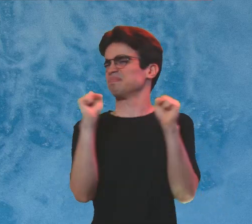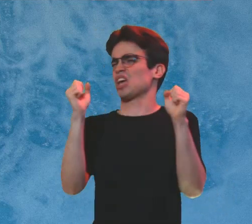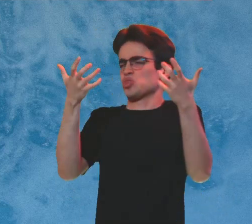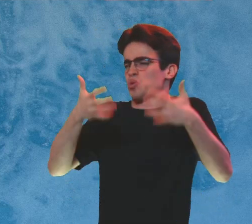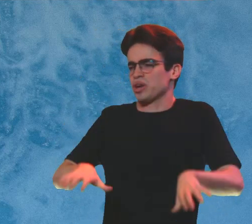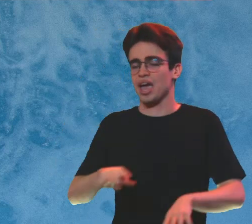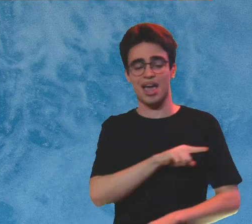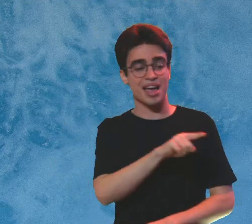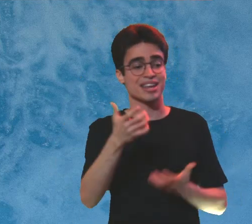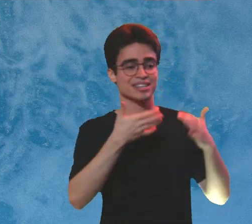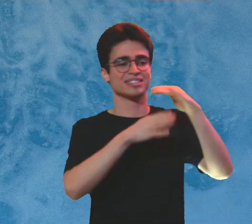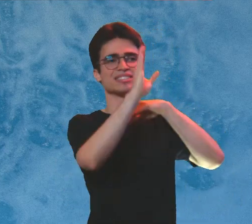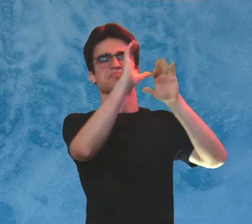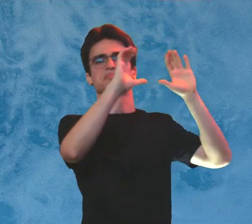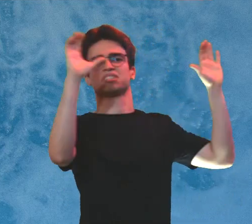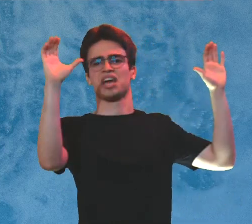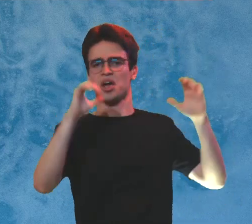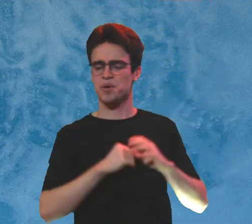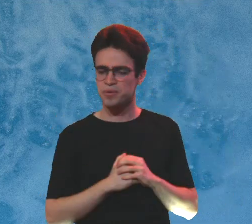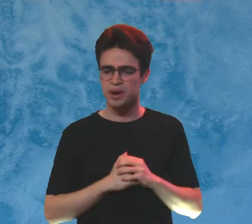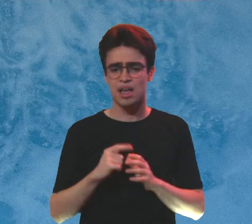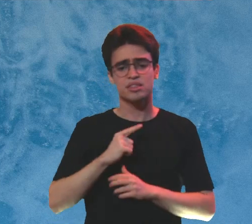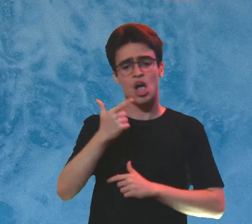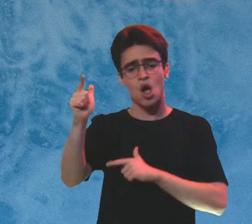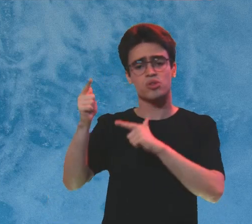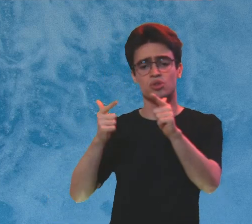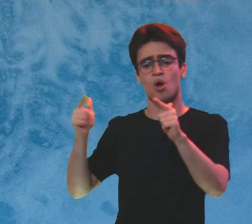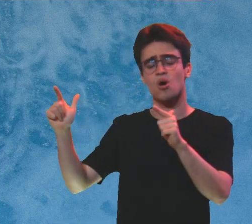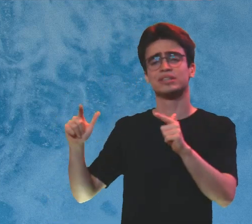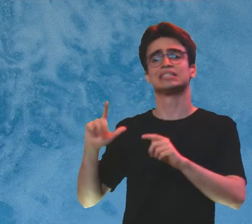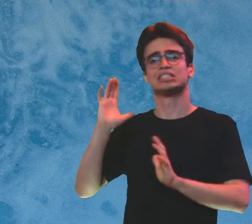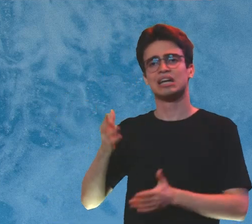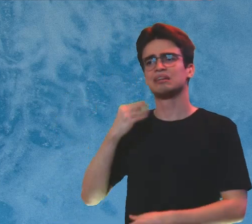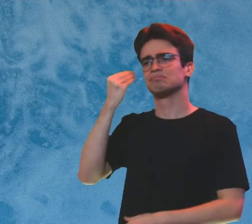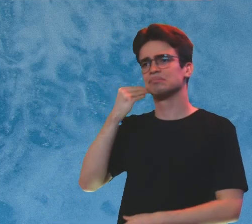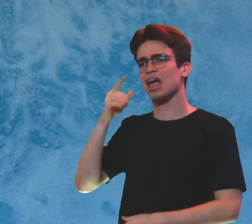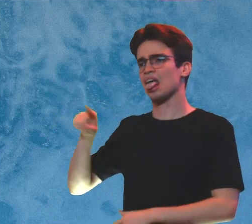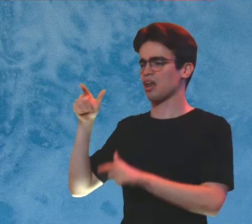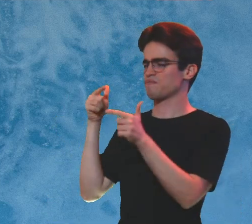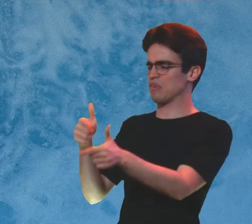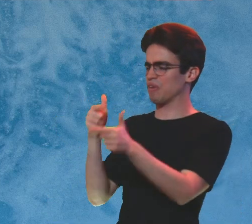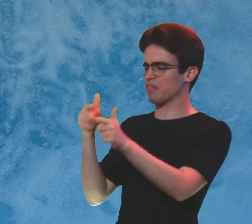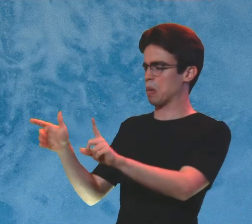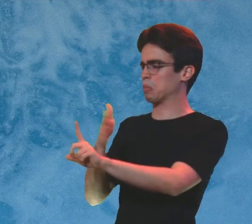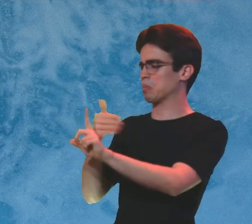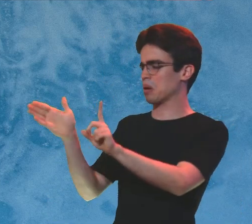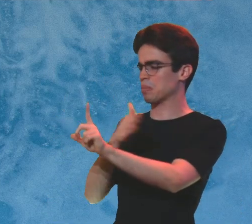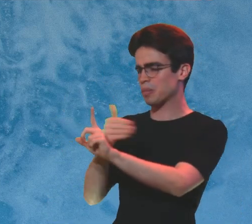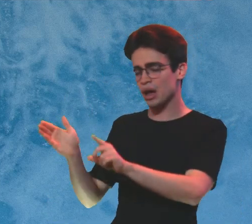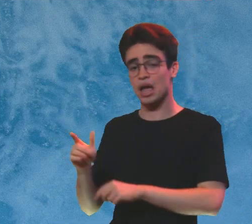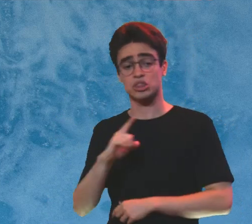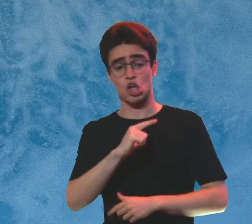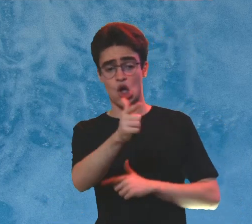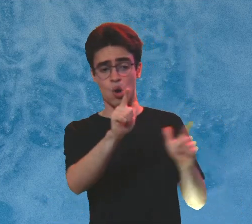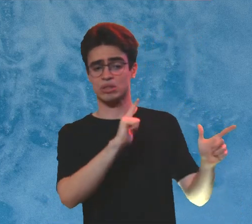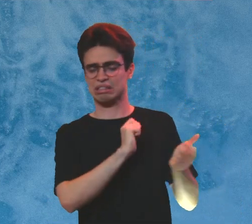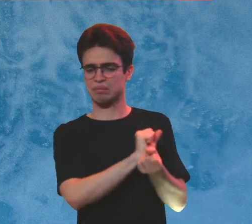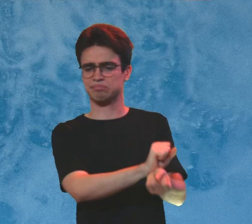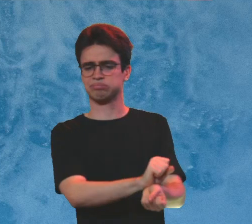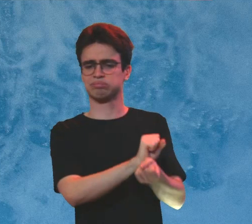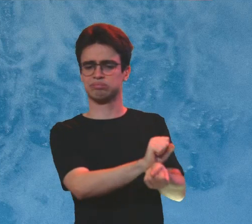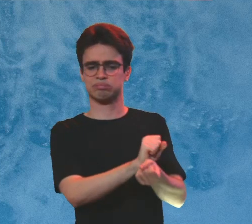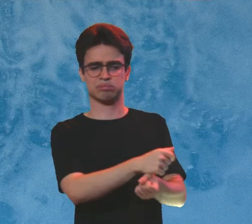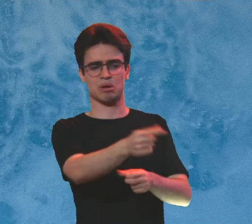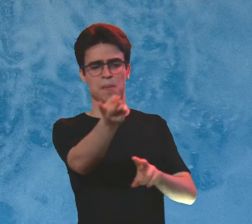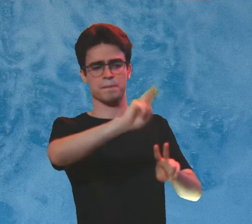uma ressurreição superior. Outros ainda enfrentaram zombaria e açoites. Outros ainda foram acorrentados e